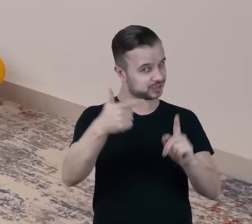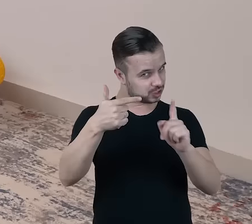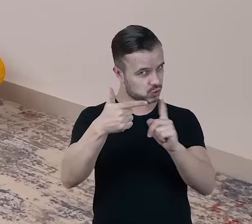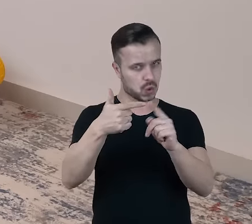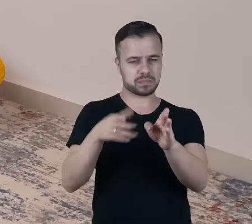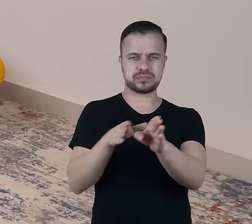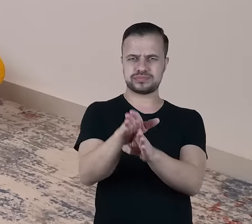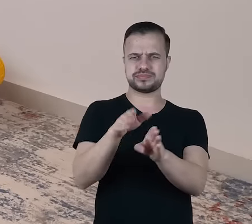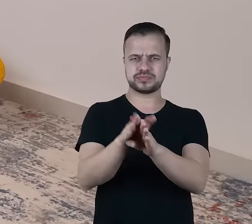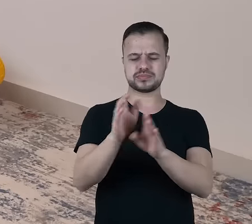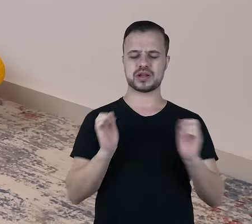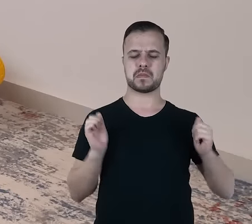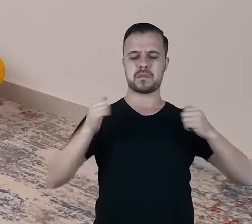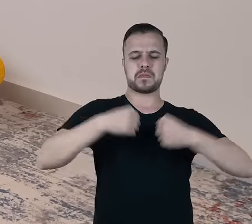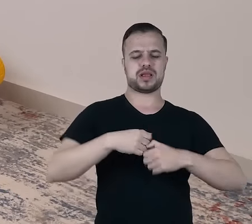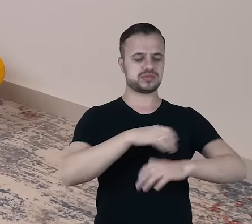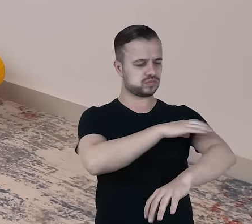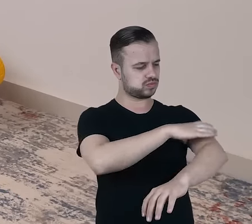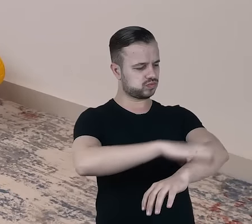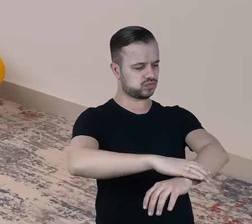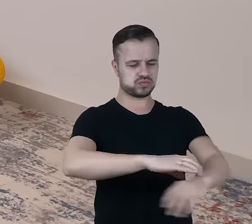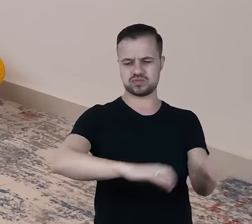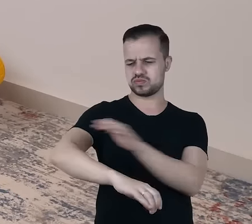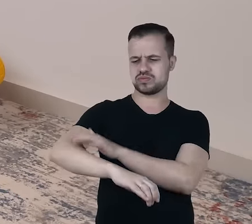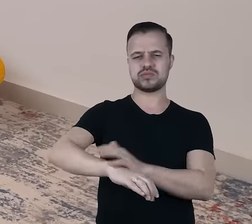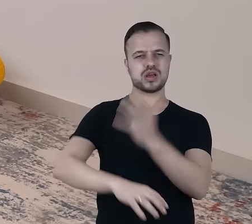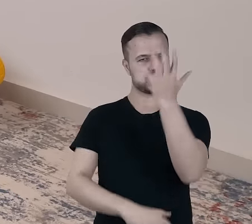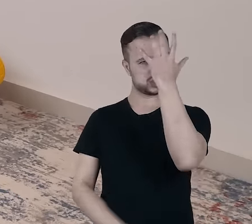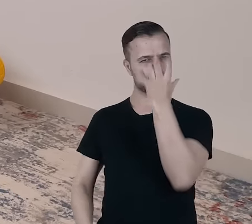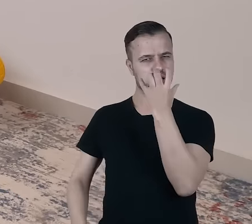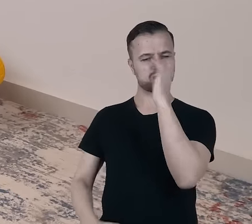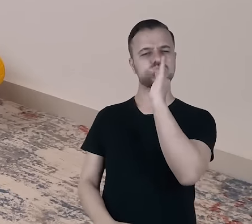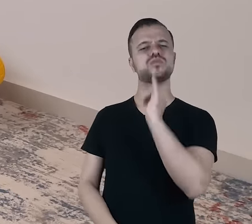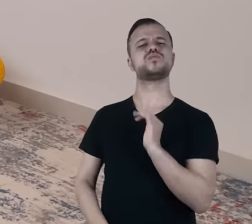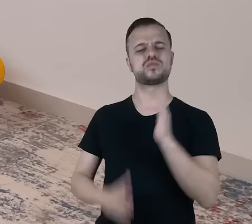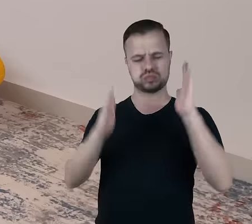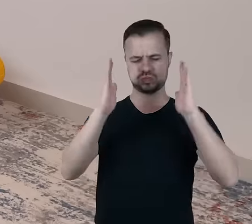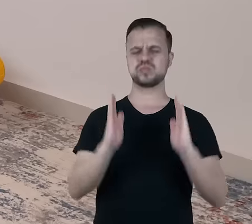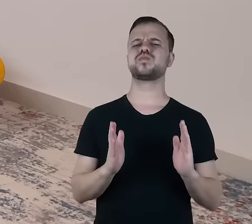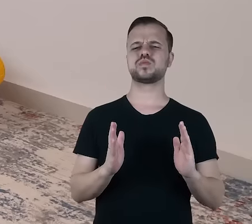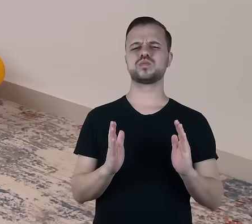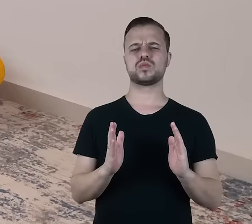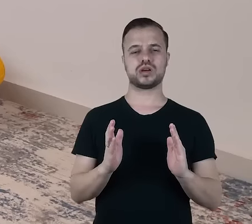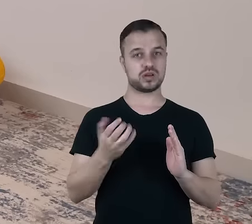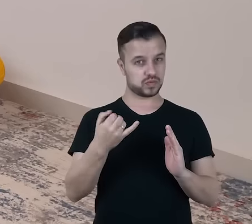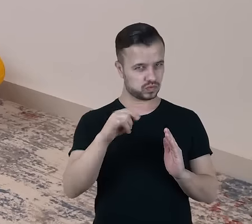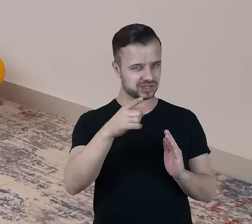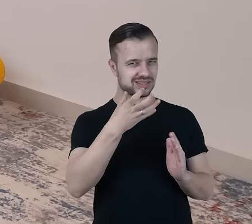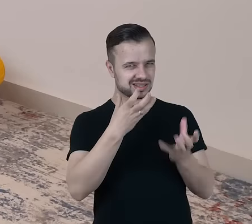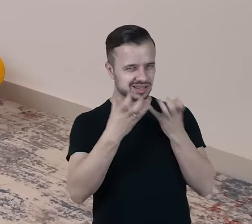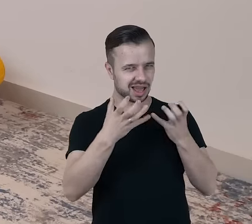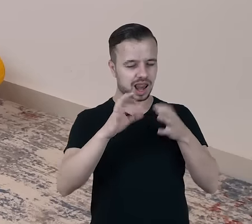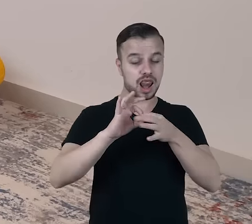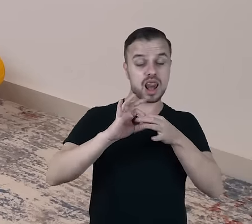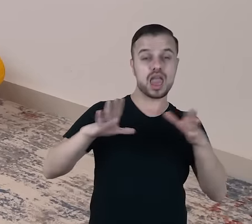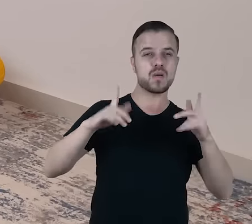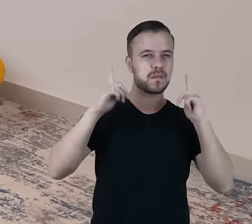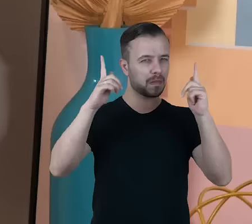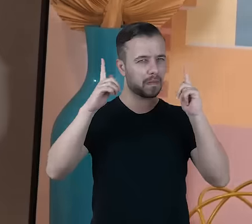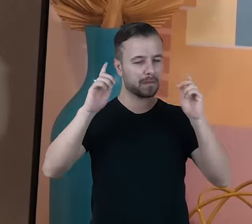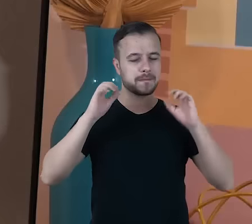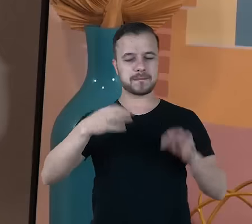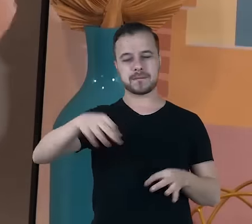Truque 2. O blazer, quando colocado às mangas, deixa o look mais sério e alinhado. Se você preferir deixar o visual mais